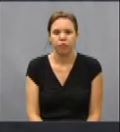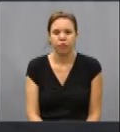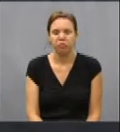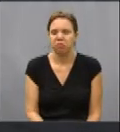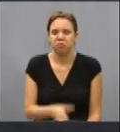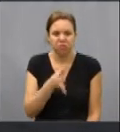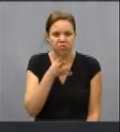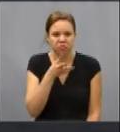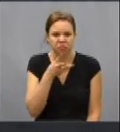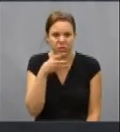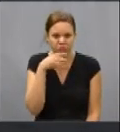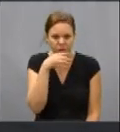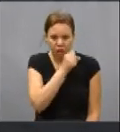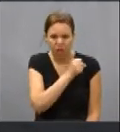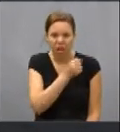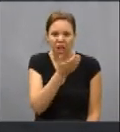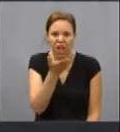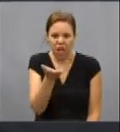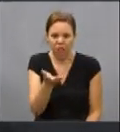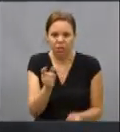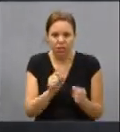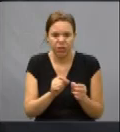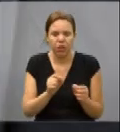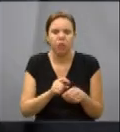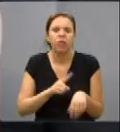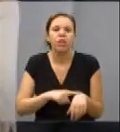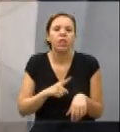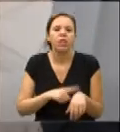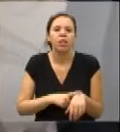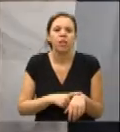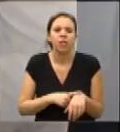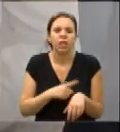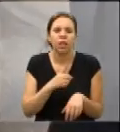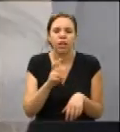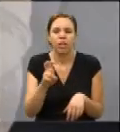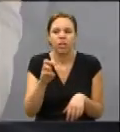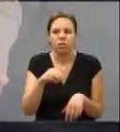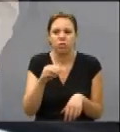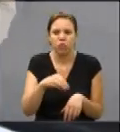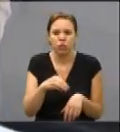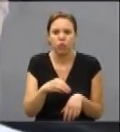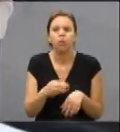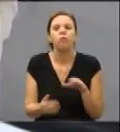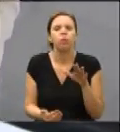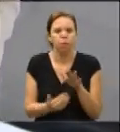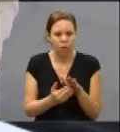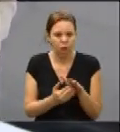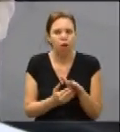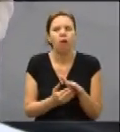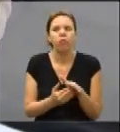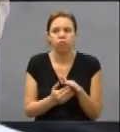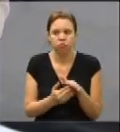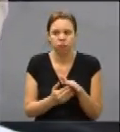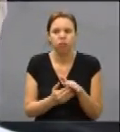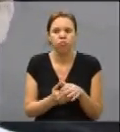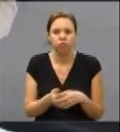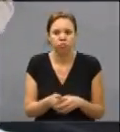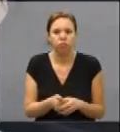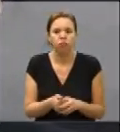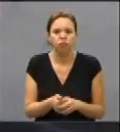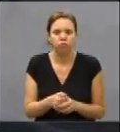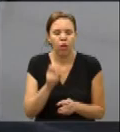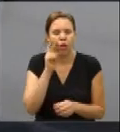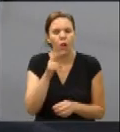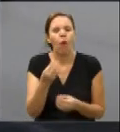Não demorou, foi bem rapidinho. Quanto tempo a gente levou aqui? Uns 15 minutos, 20 no máximo? Por aí, uns 20 minutinhos.